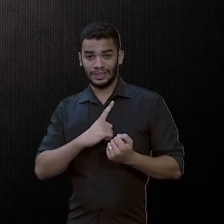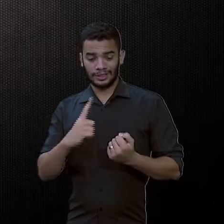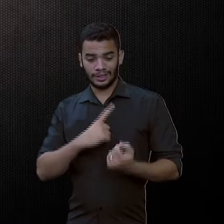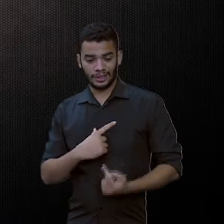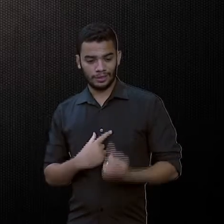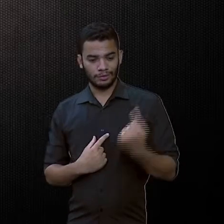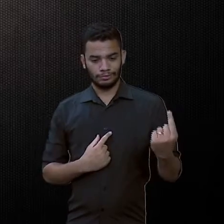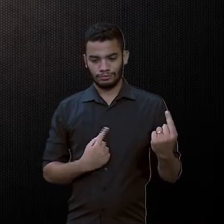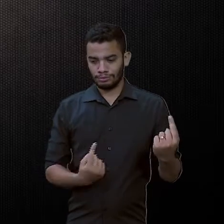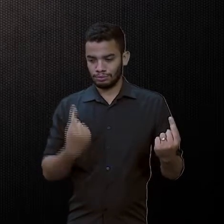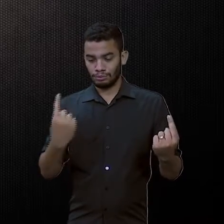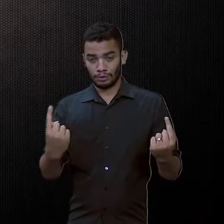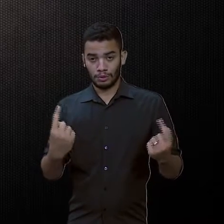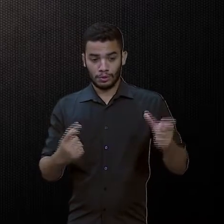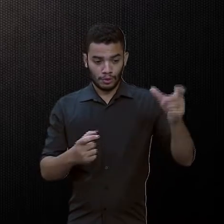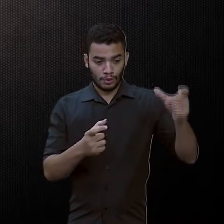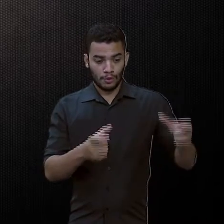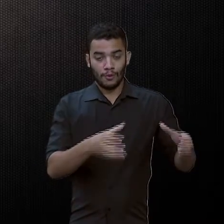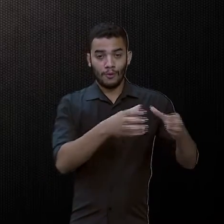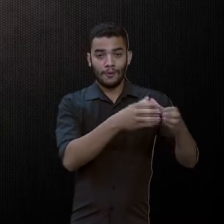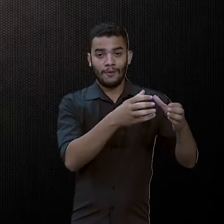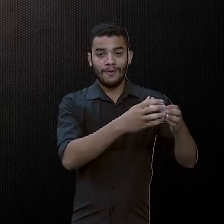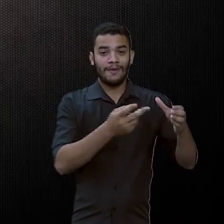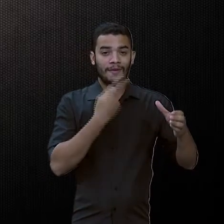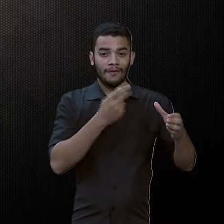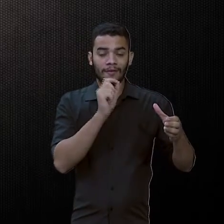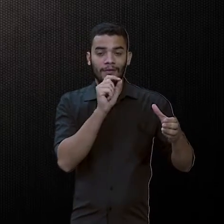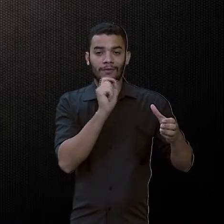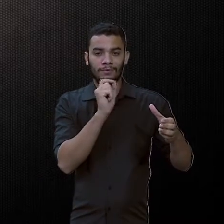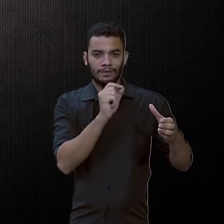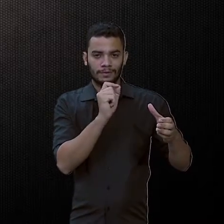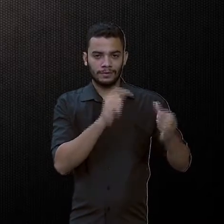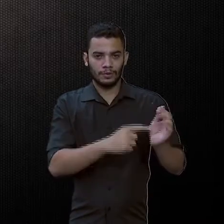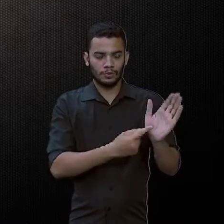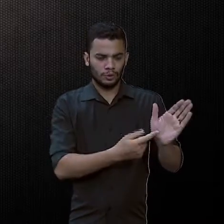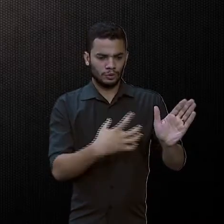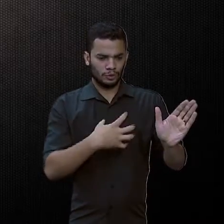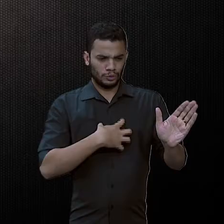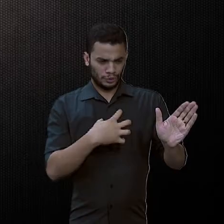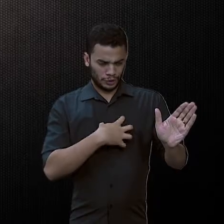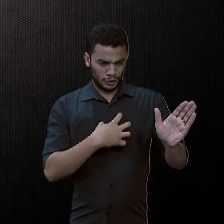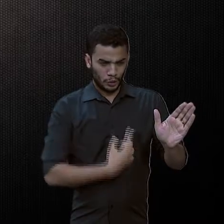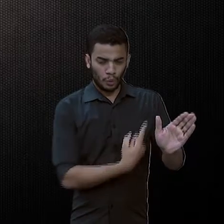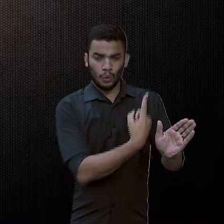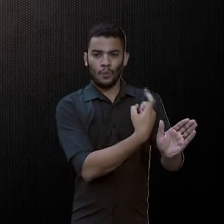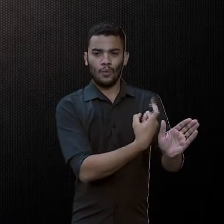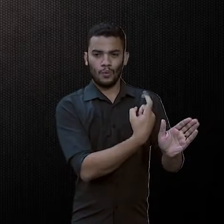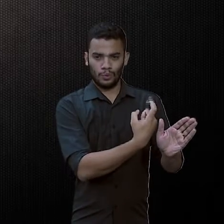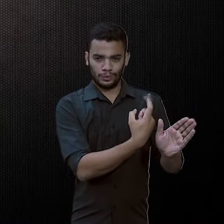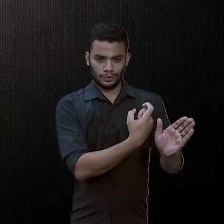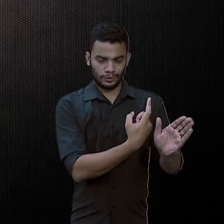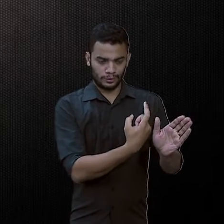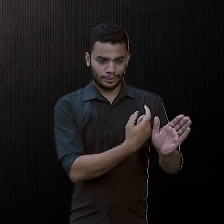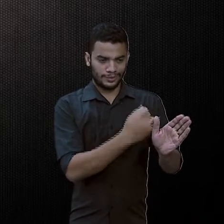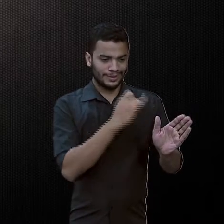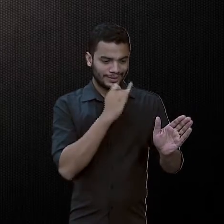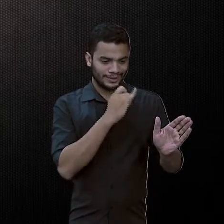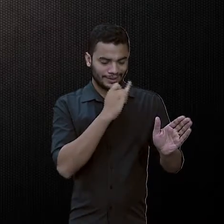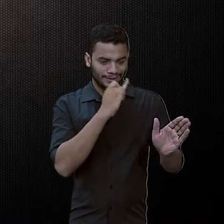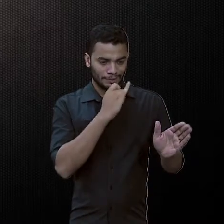Os adjetivos uniformes, eles apresentam uma forma para os dois gêneros, feminino e